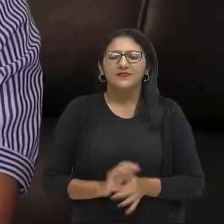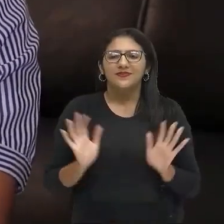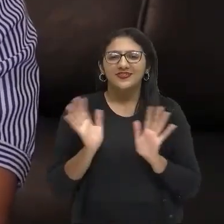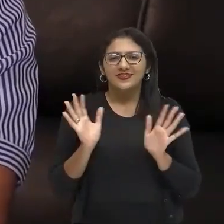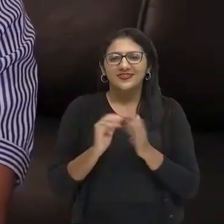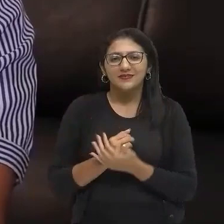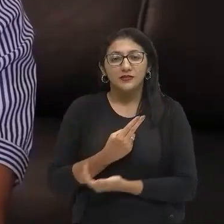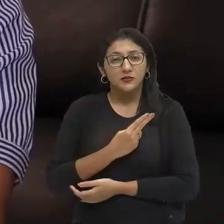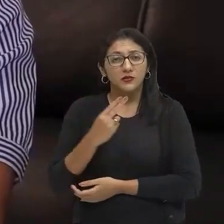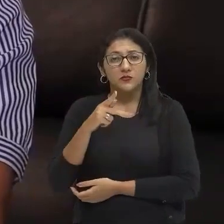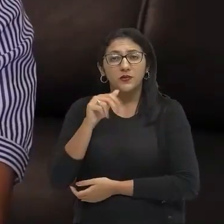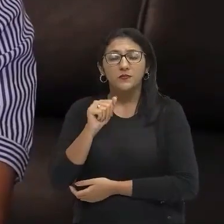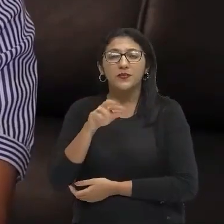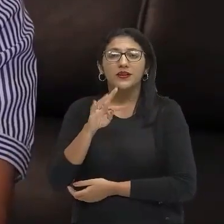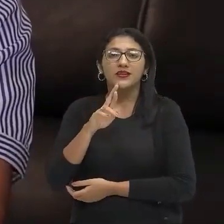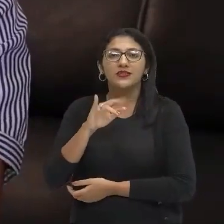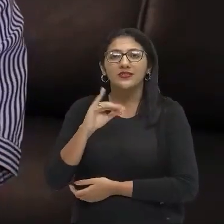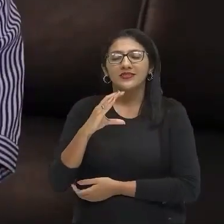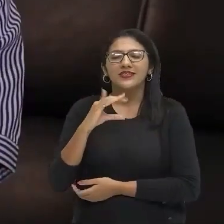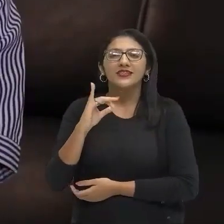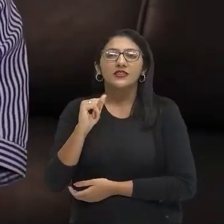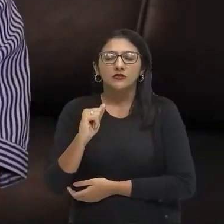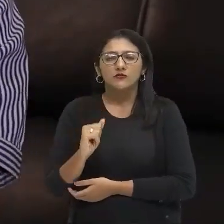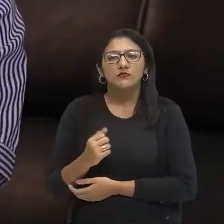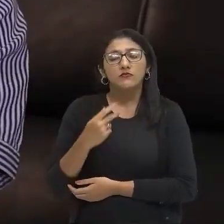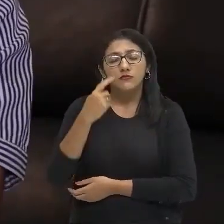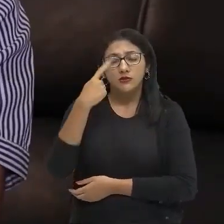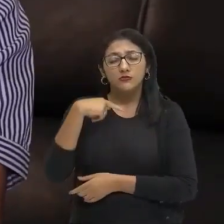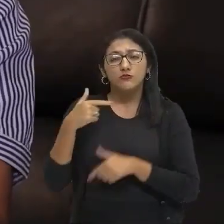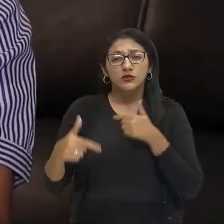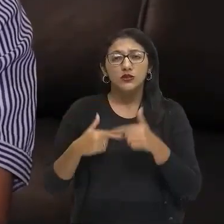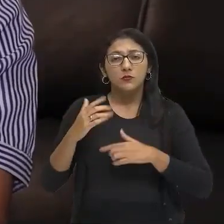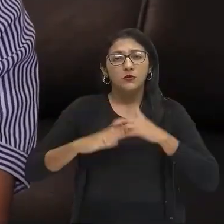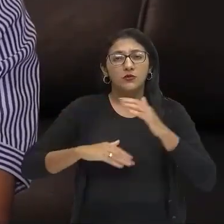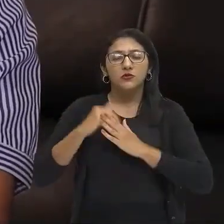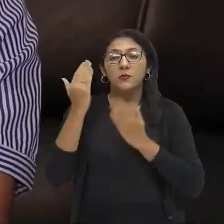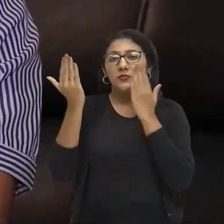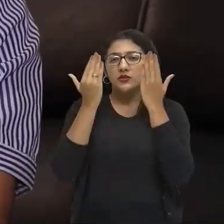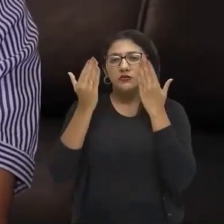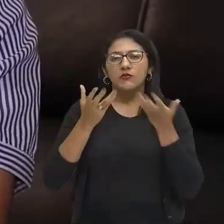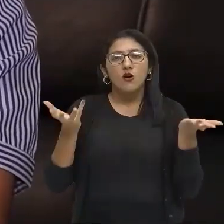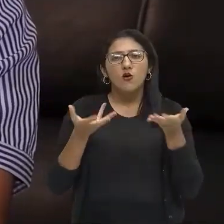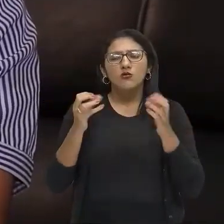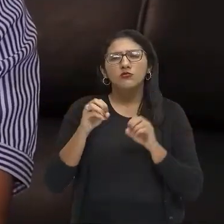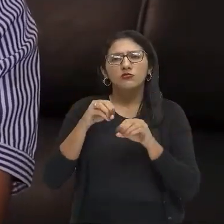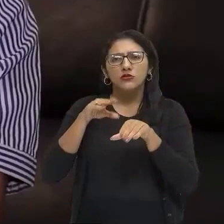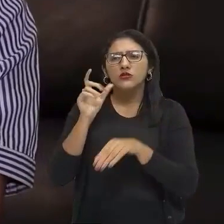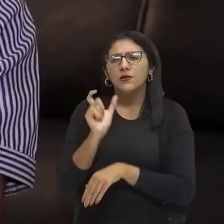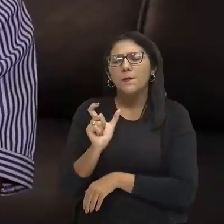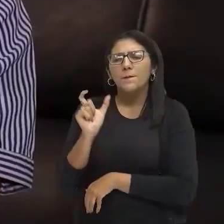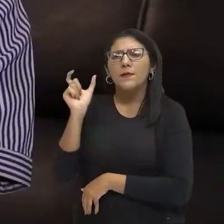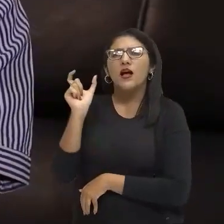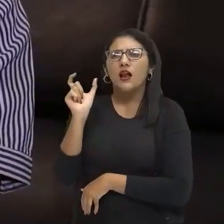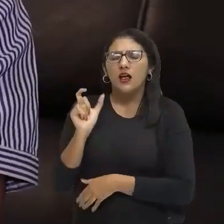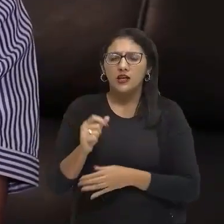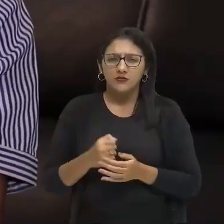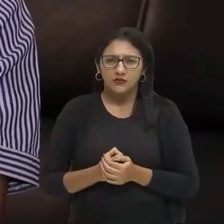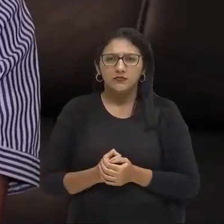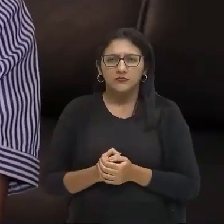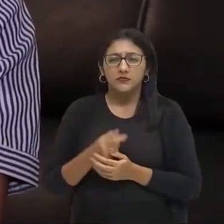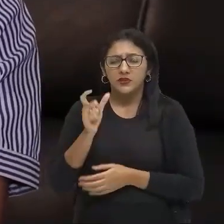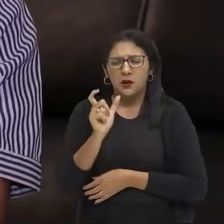Olá, eu me chamo Patrícia Carolina, sou psicóloga e hoje eu vou te ensinar sobre o que é o protagonismo. Para você